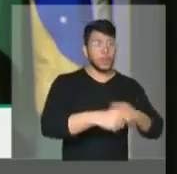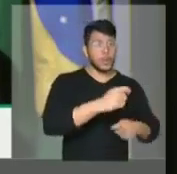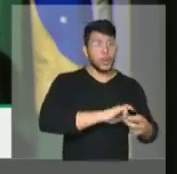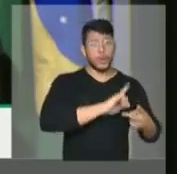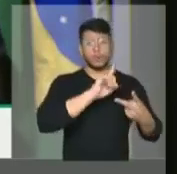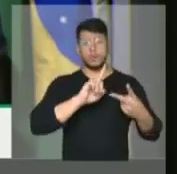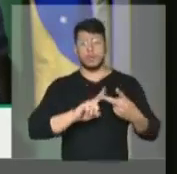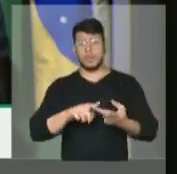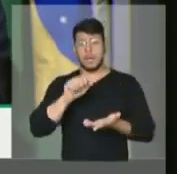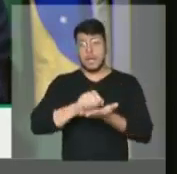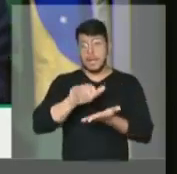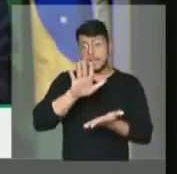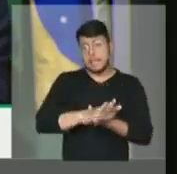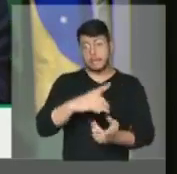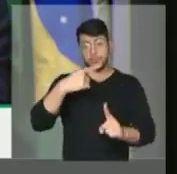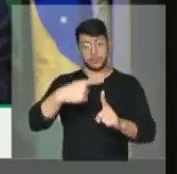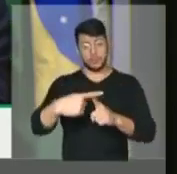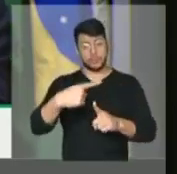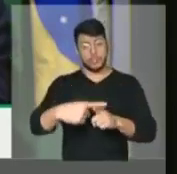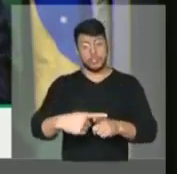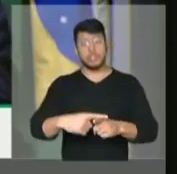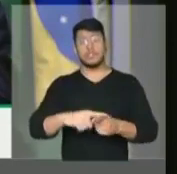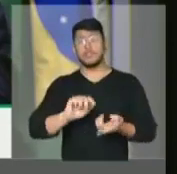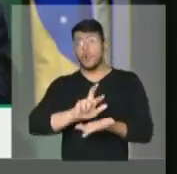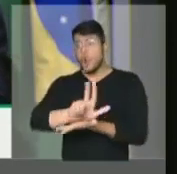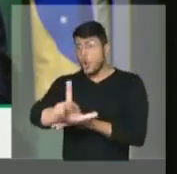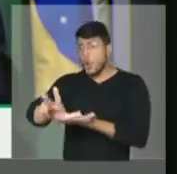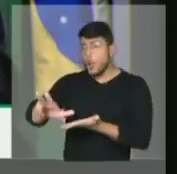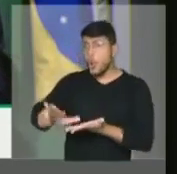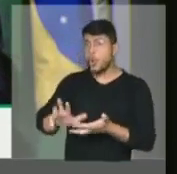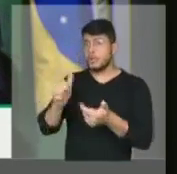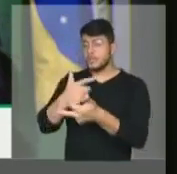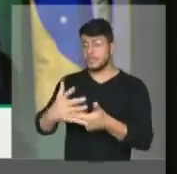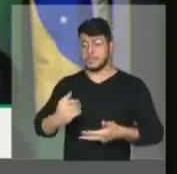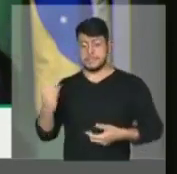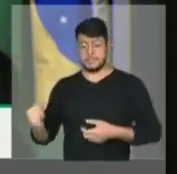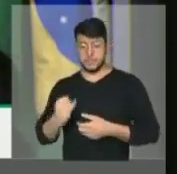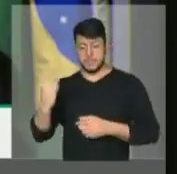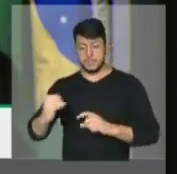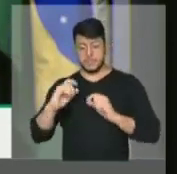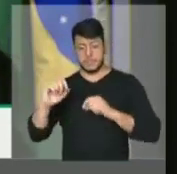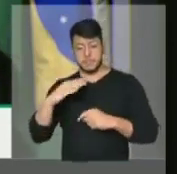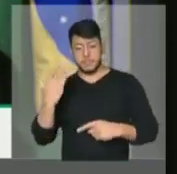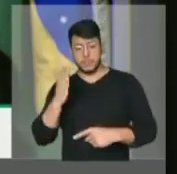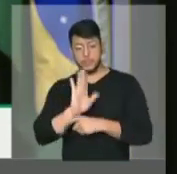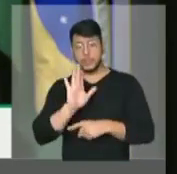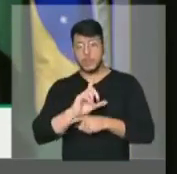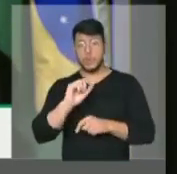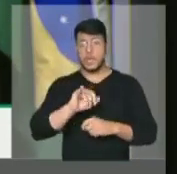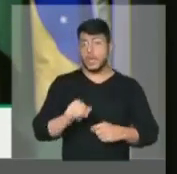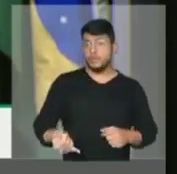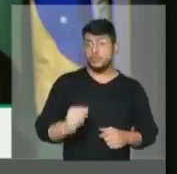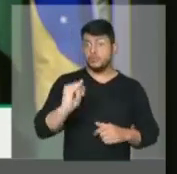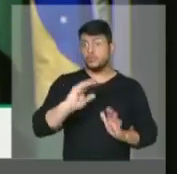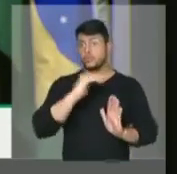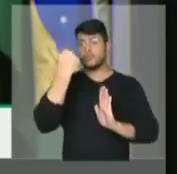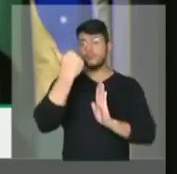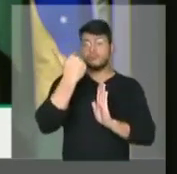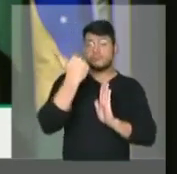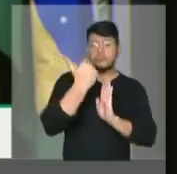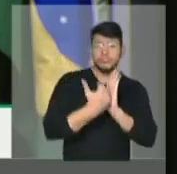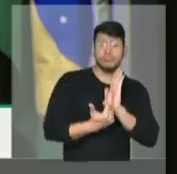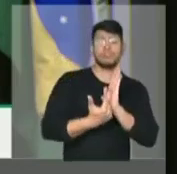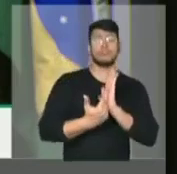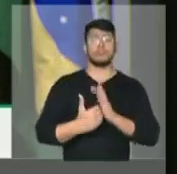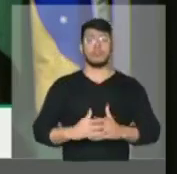cadastro positivo, medidas importantes para possibilitar a queda de taxas de juros ao